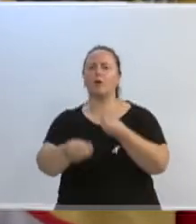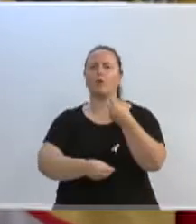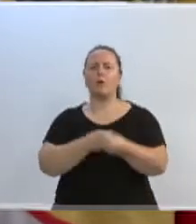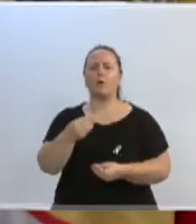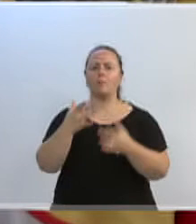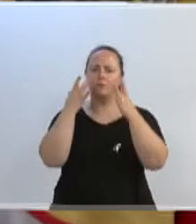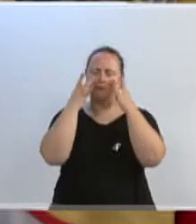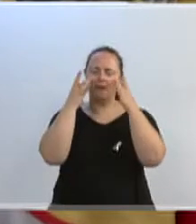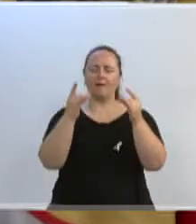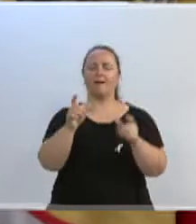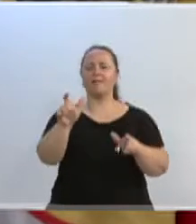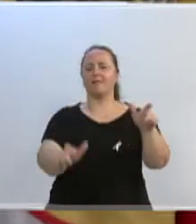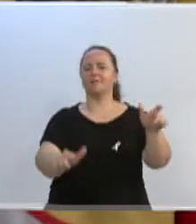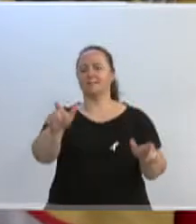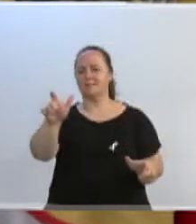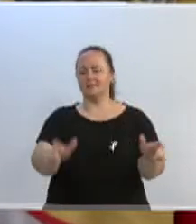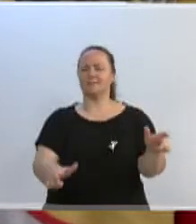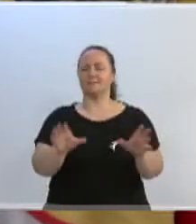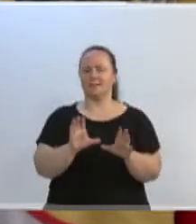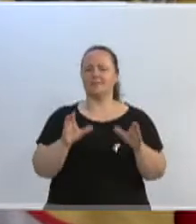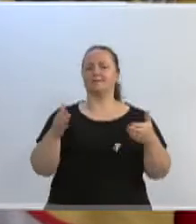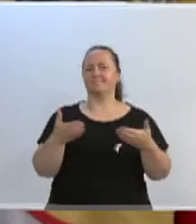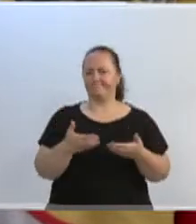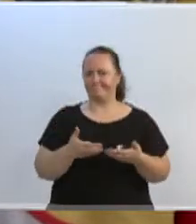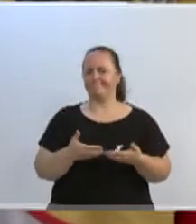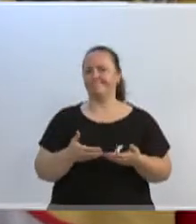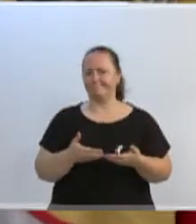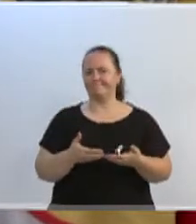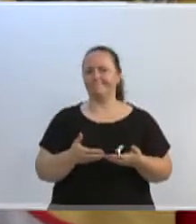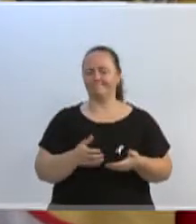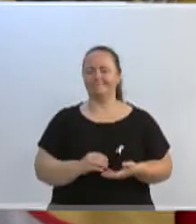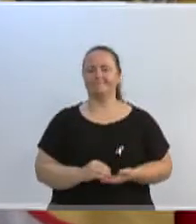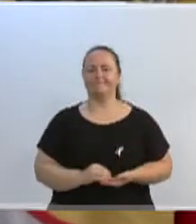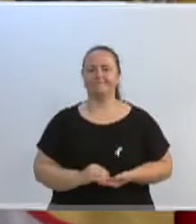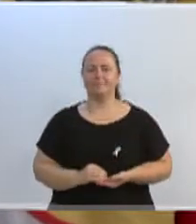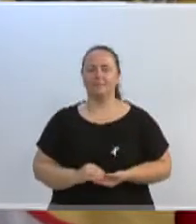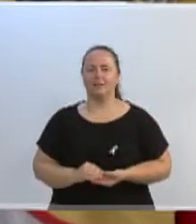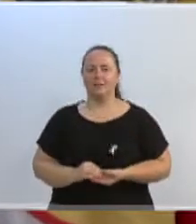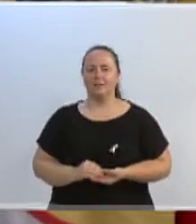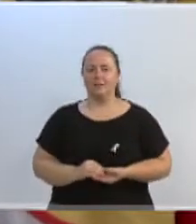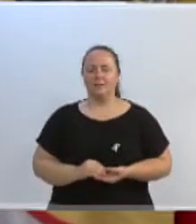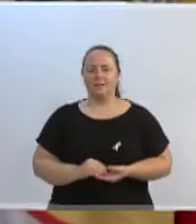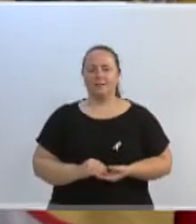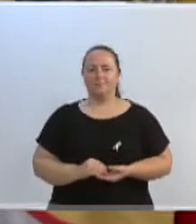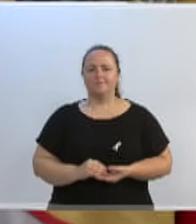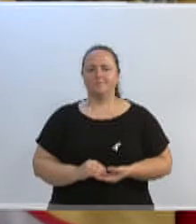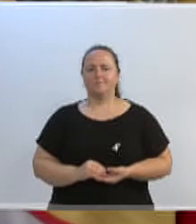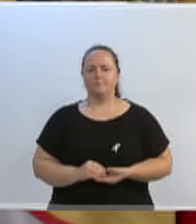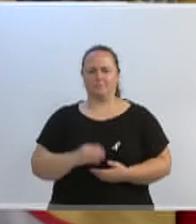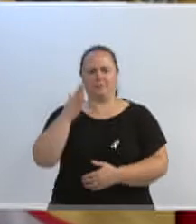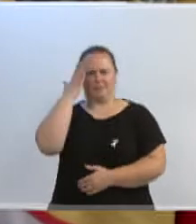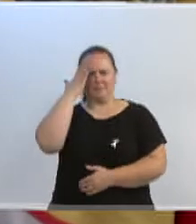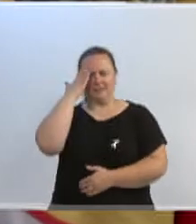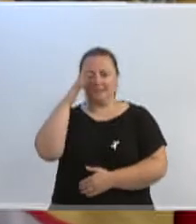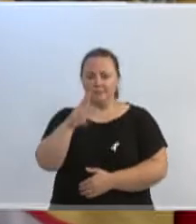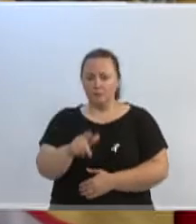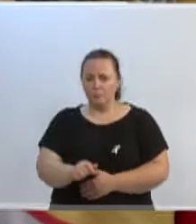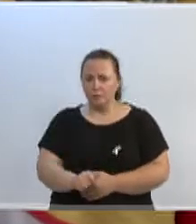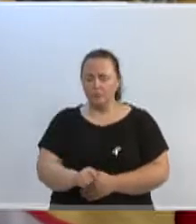pessoas, ouvindo a comunidade. Nós não somos conhecedores de todos os